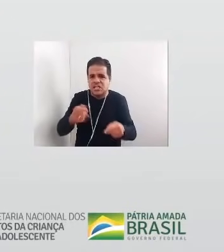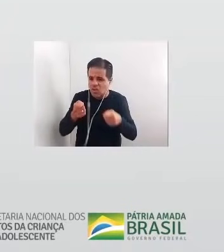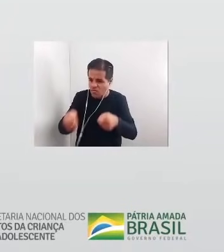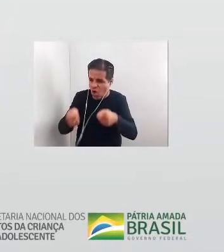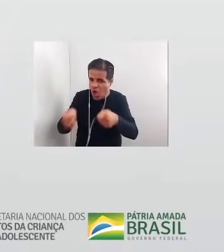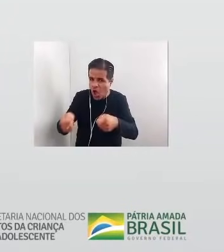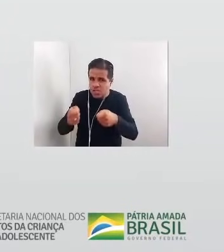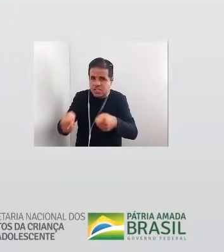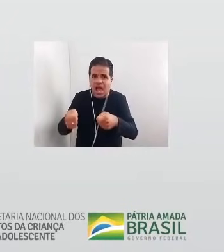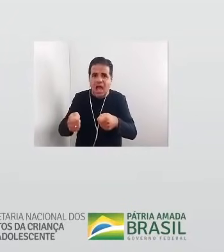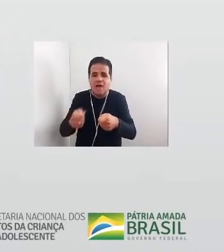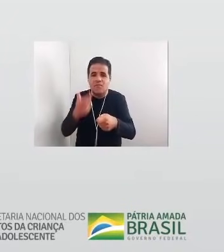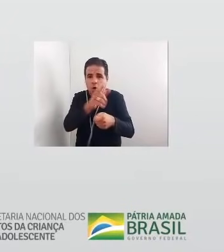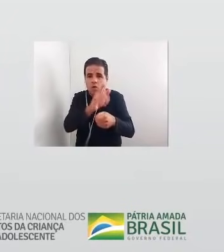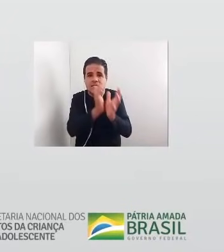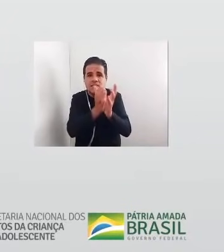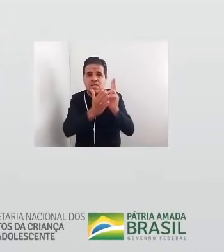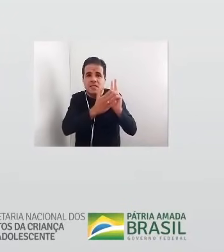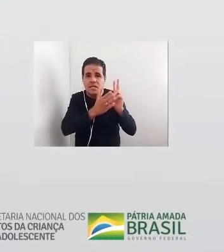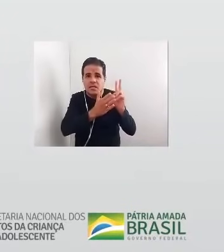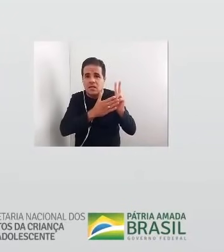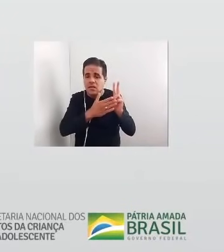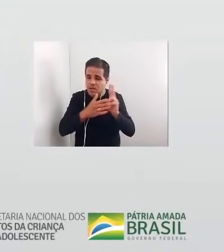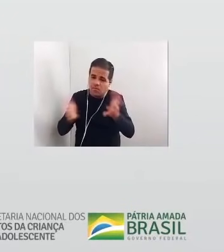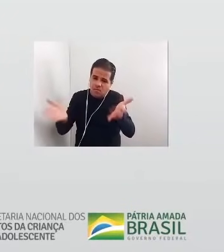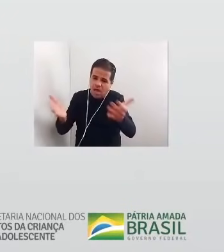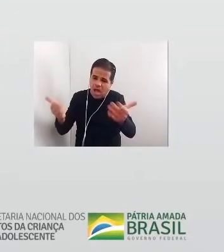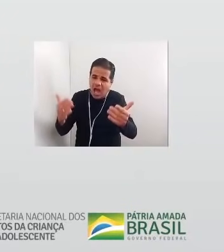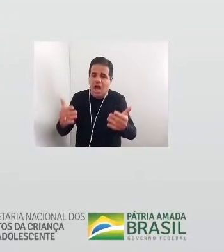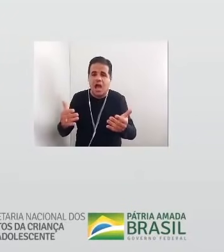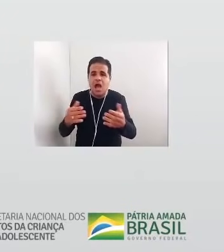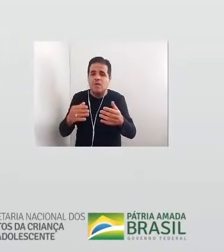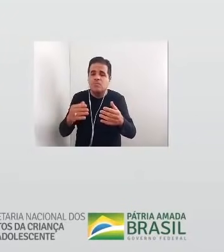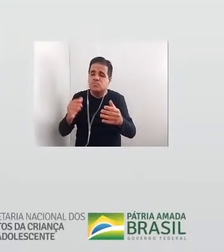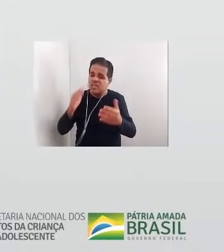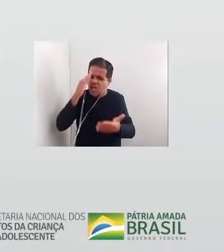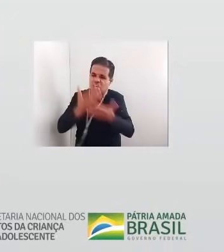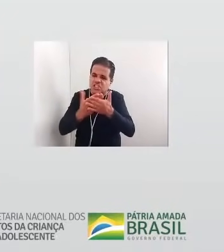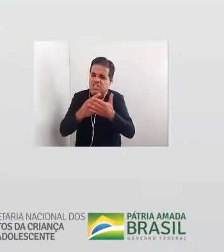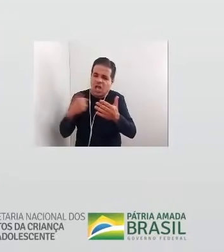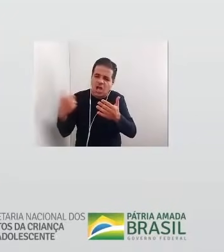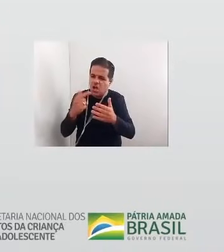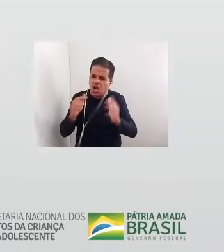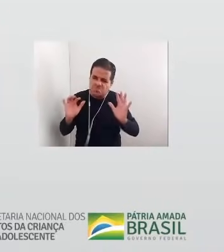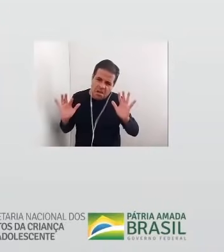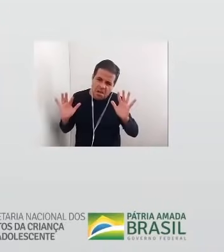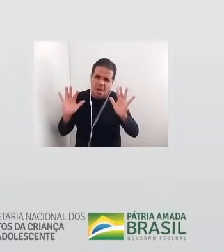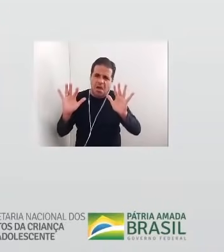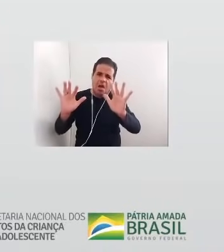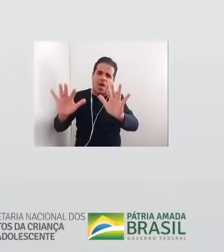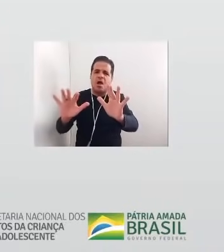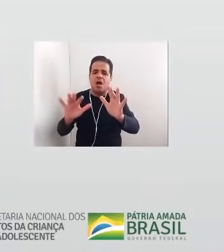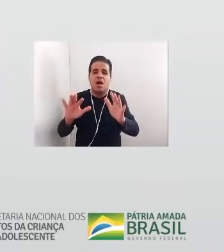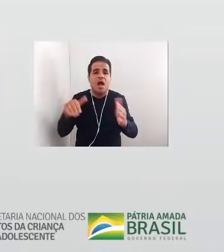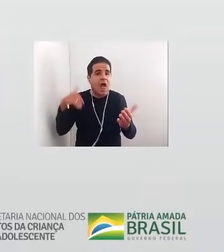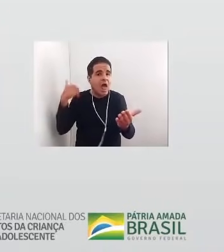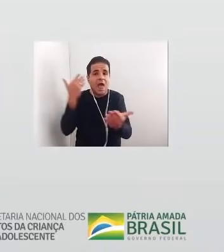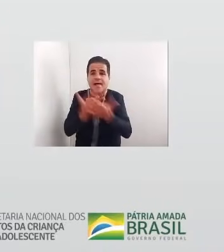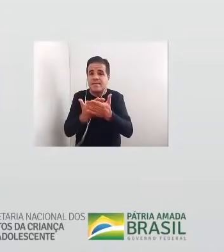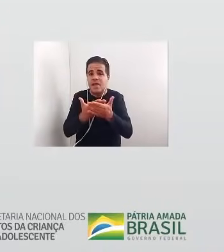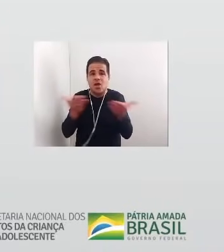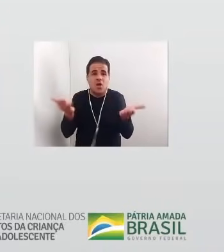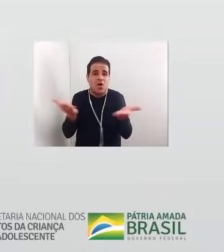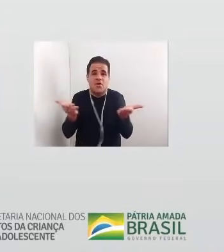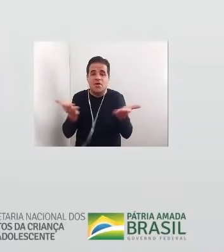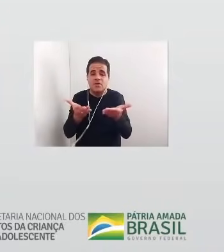as outras tribos indígenas menores a cederem às suas concepções. Foi assim também, é assim até hoje, quando, por